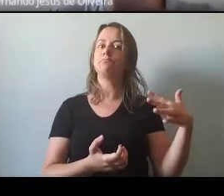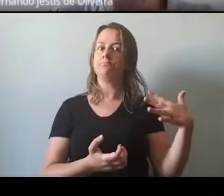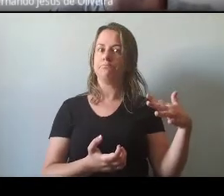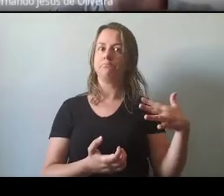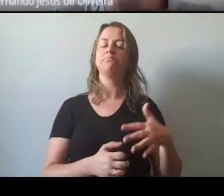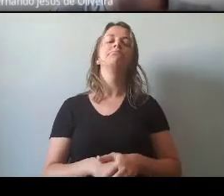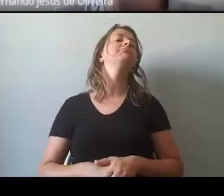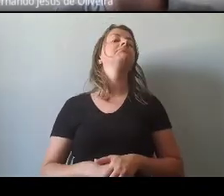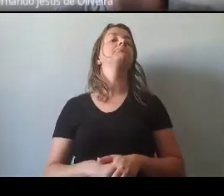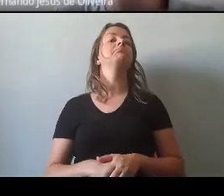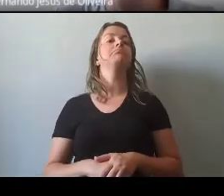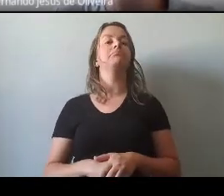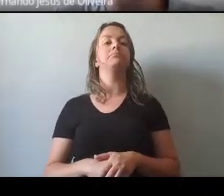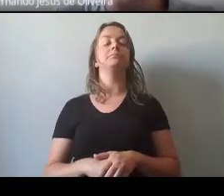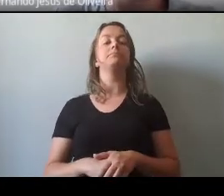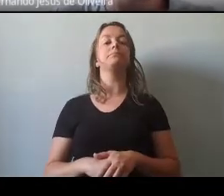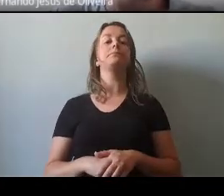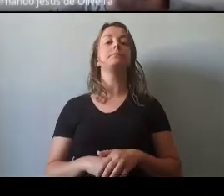grande, ok?